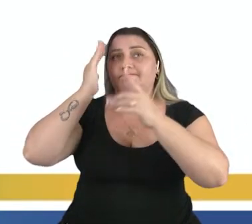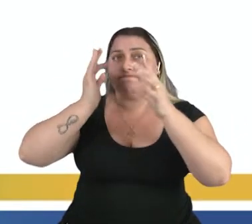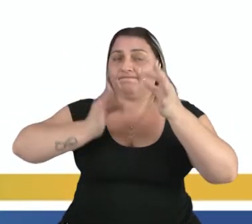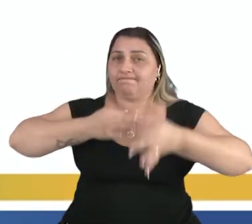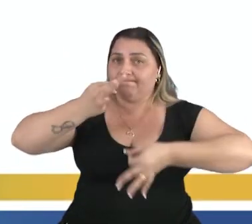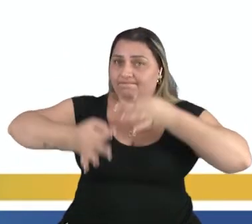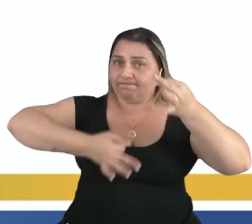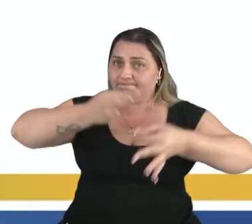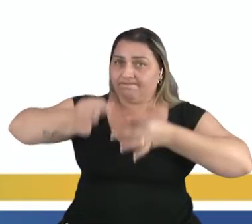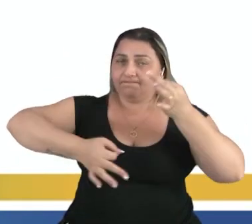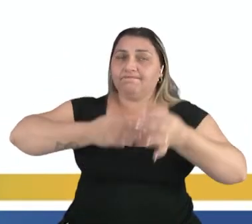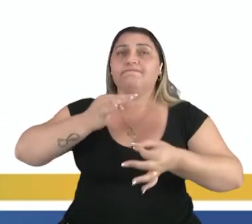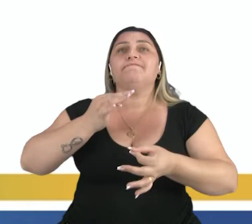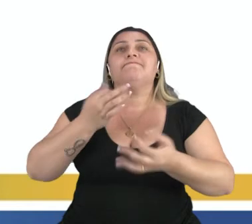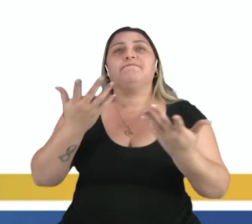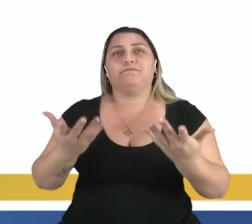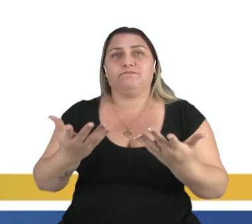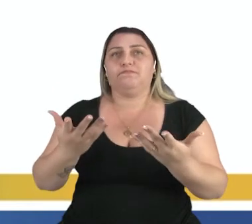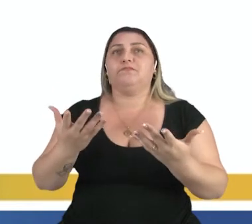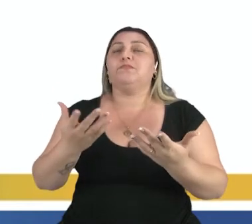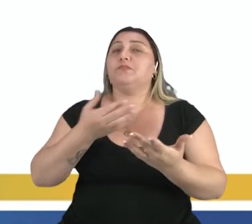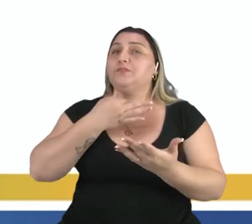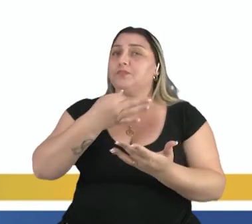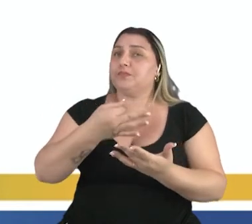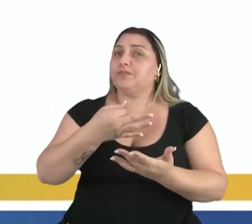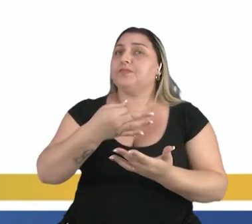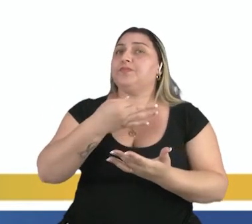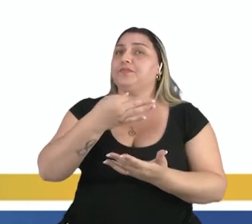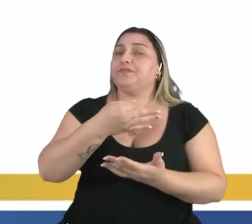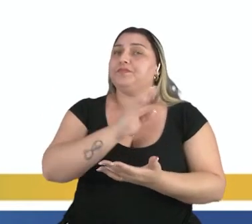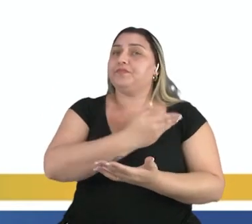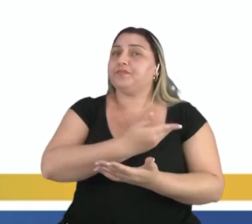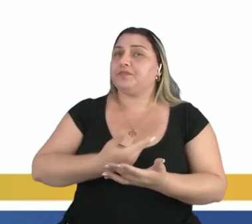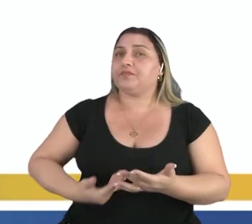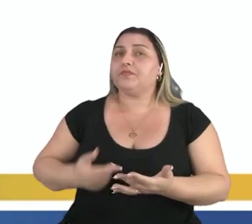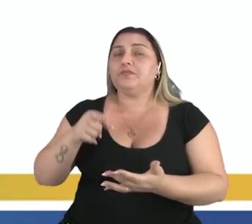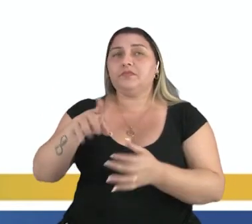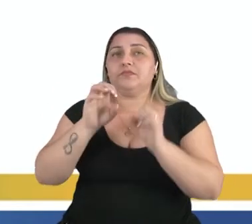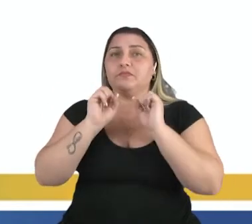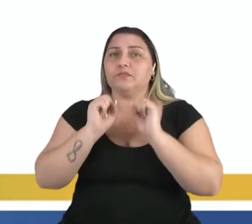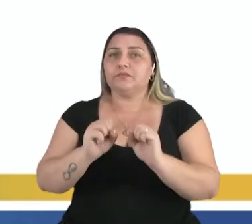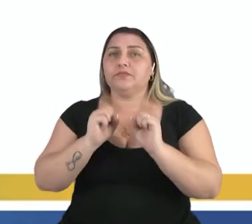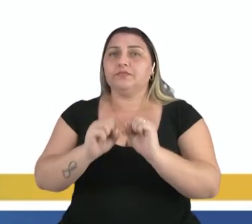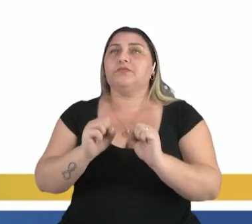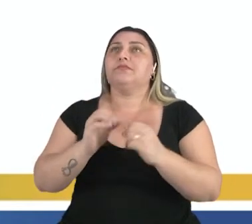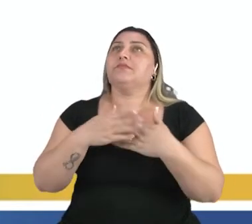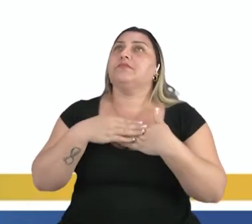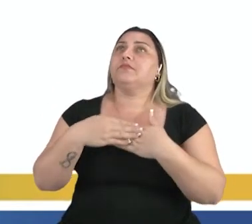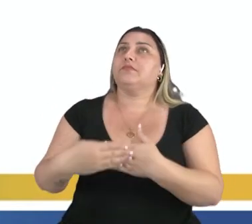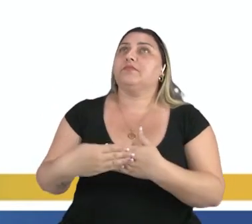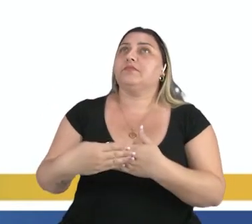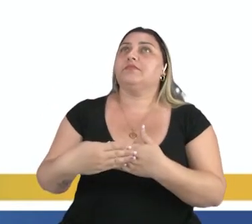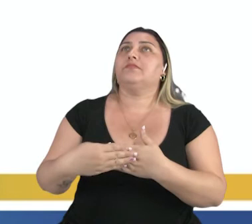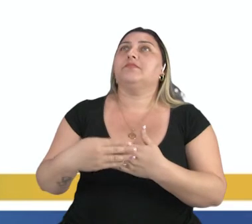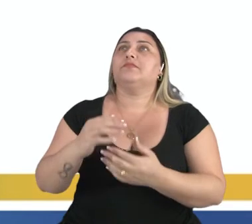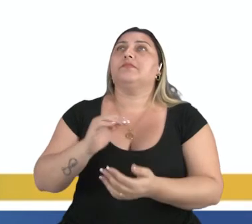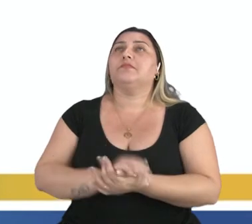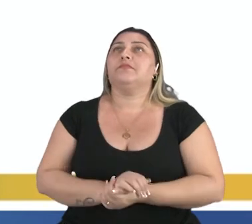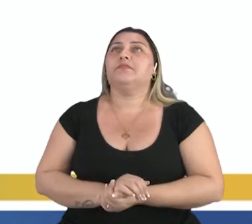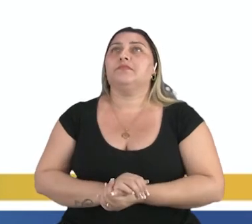noticiados e considerados relevantes para a opinião pública. Ou seja, é você poder, né, trazer um